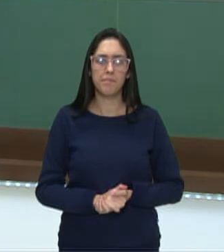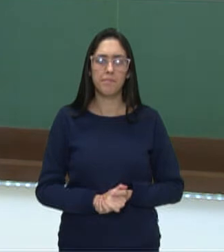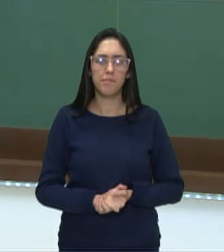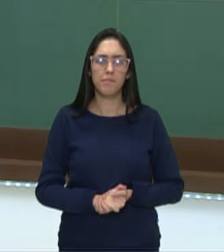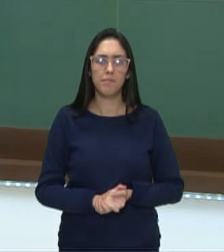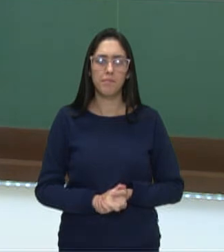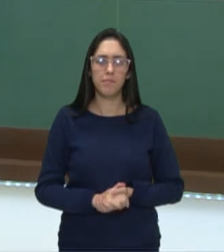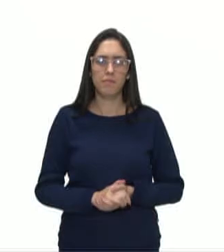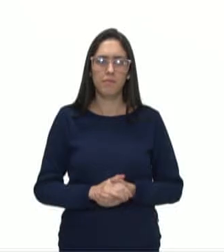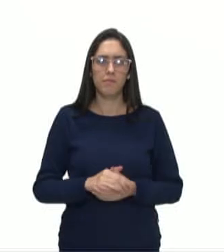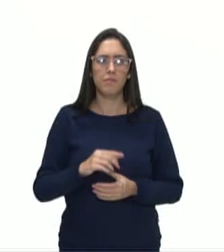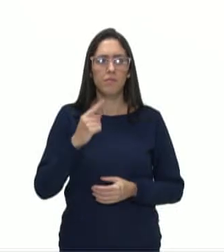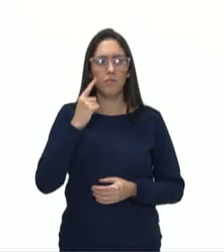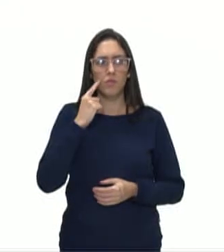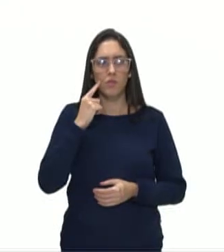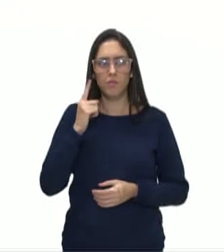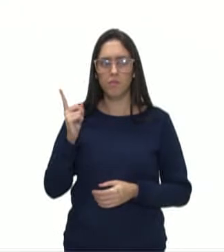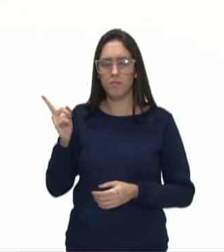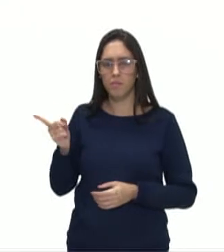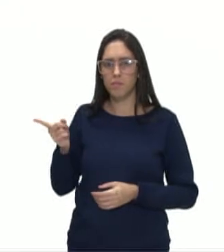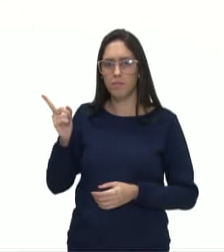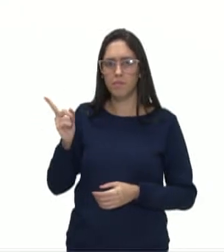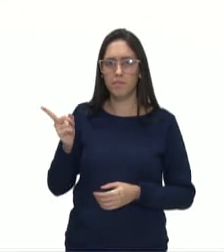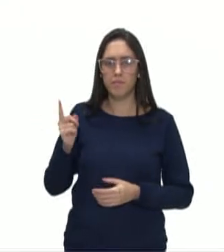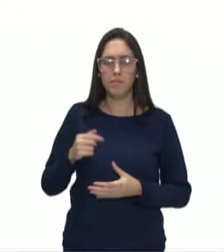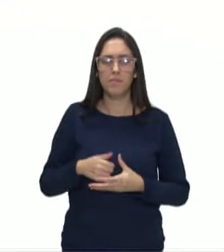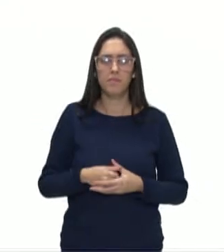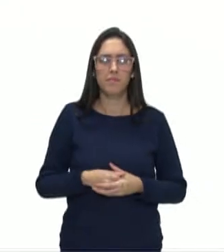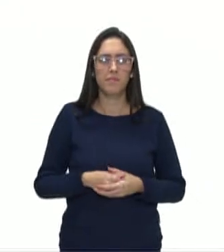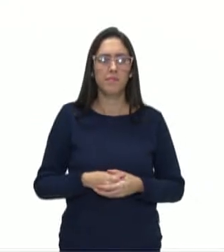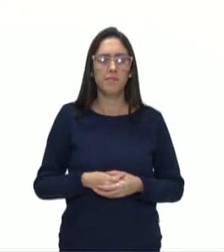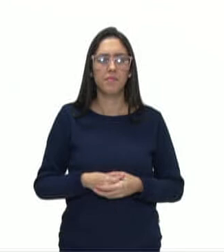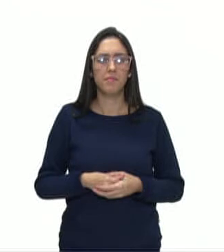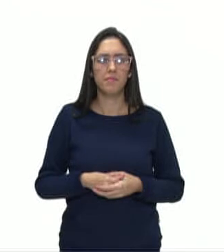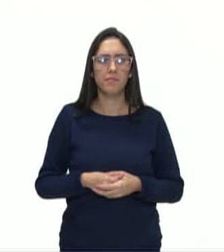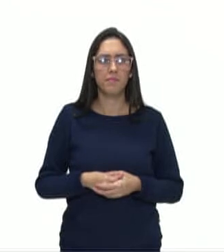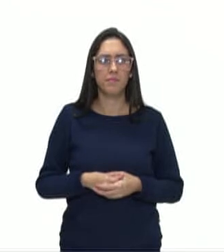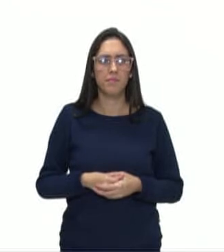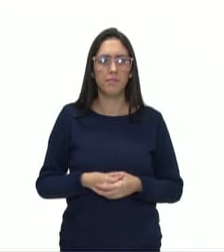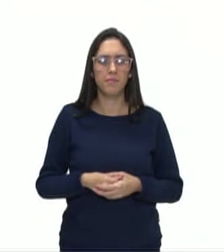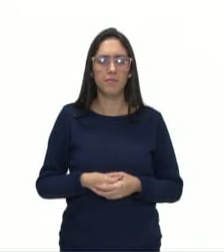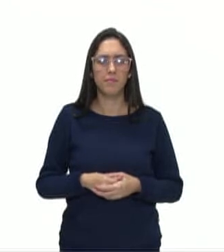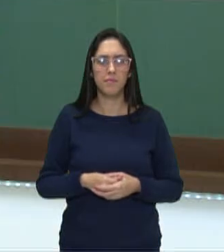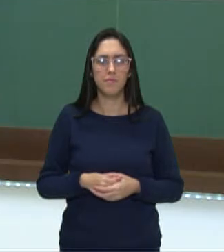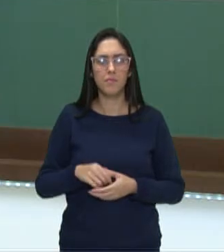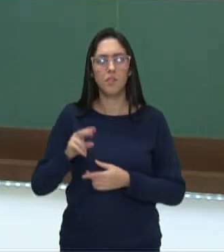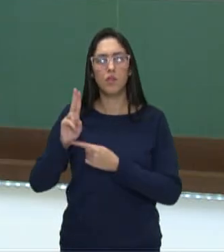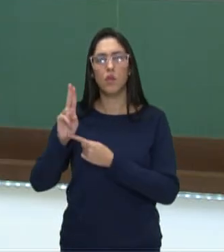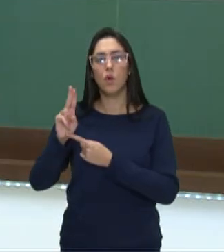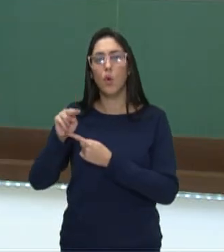Retomando la regla de los cardinales. Olha cá.